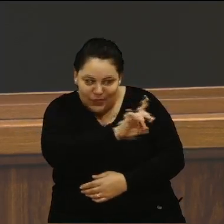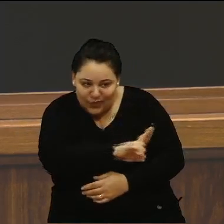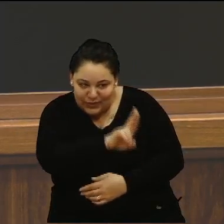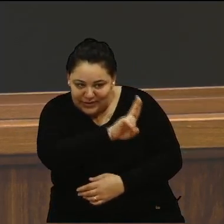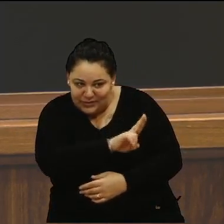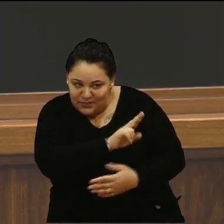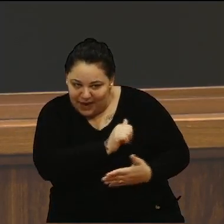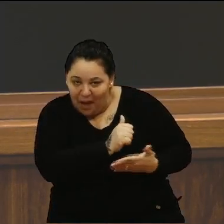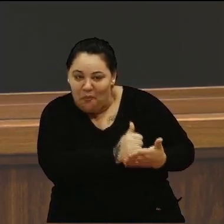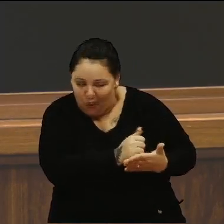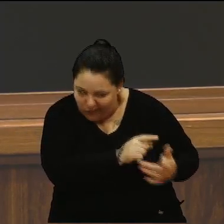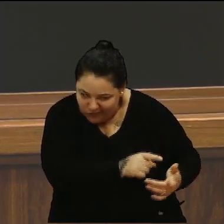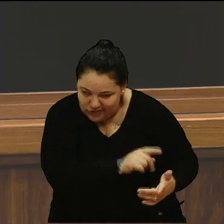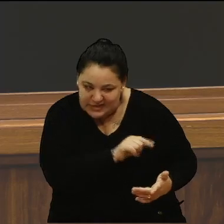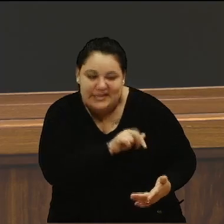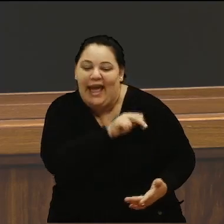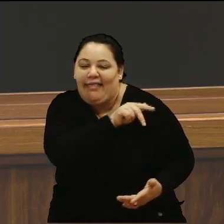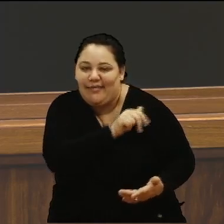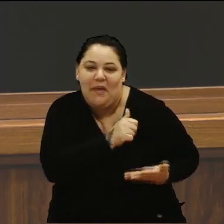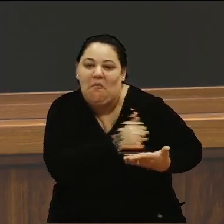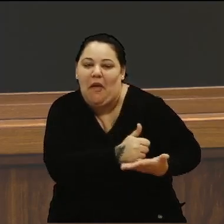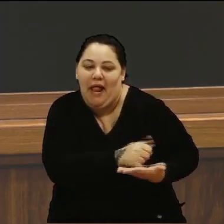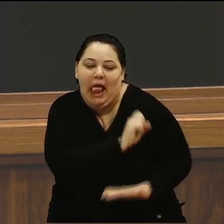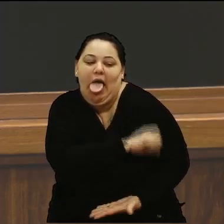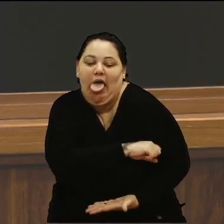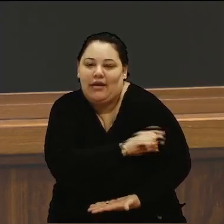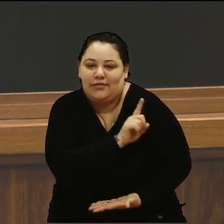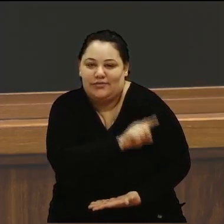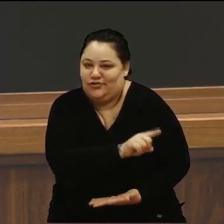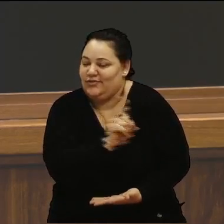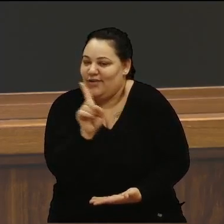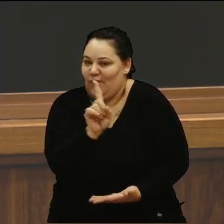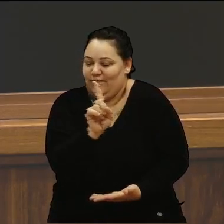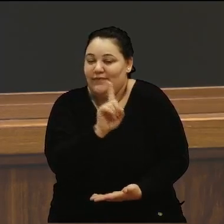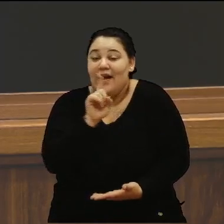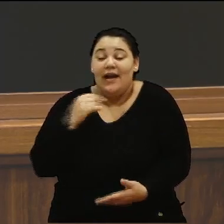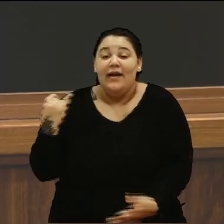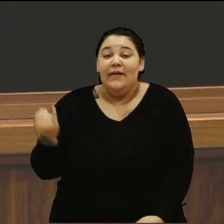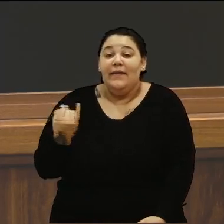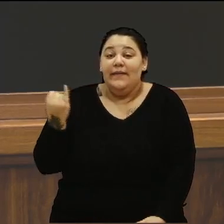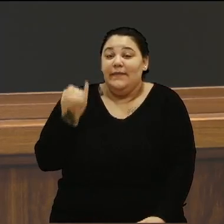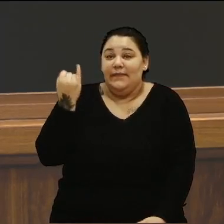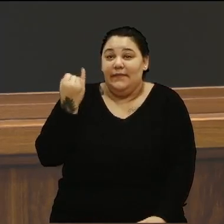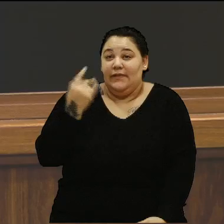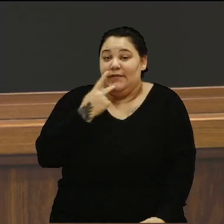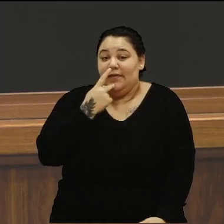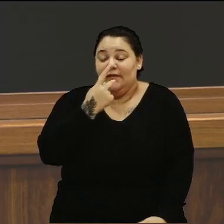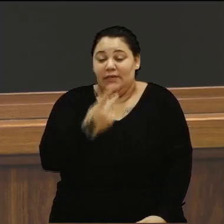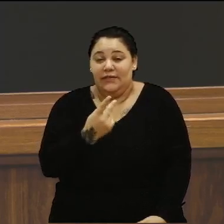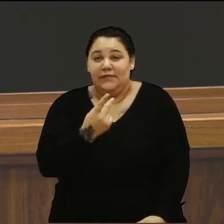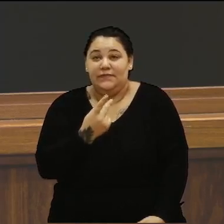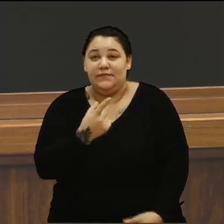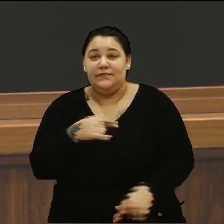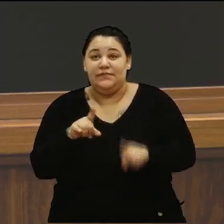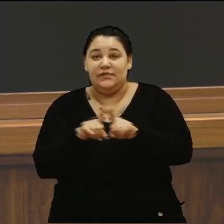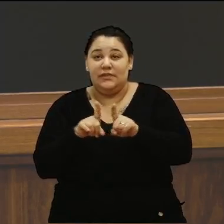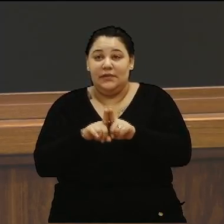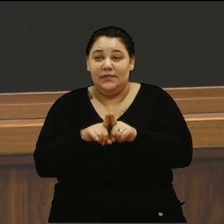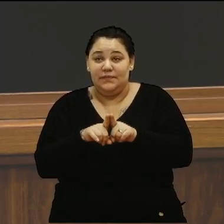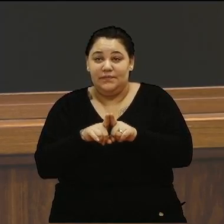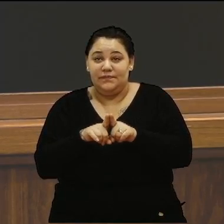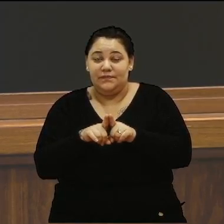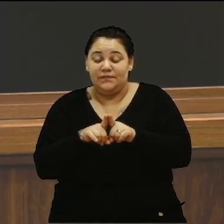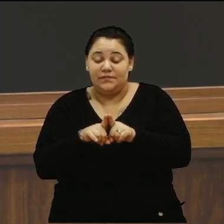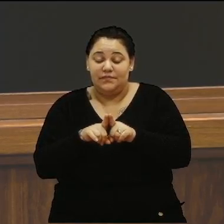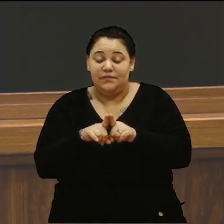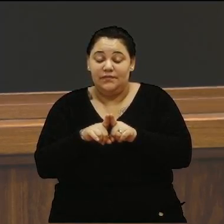tá? É importante ressaltar isso que você colocaste aqui